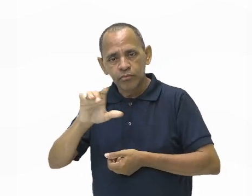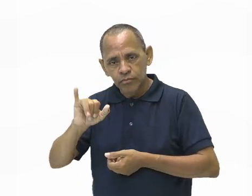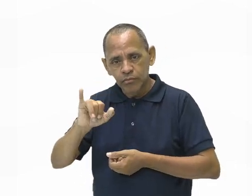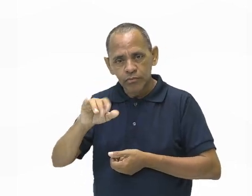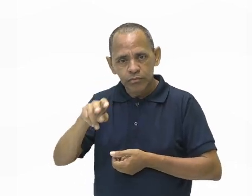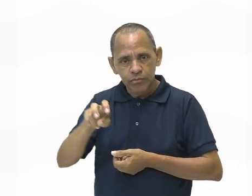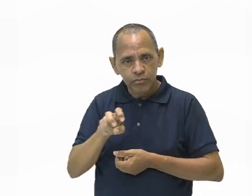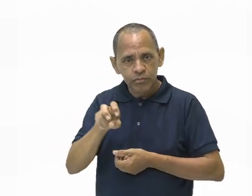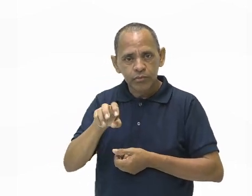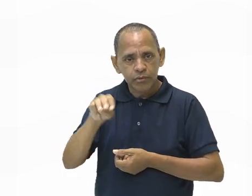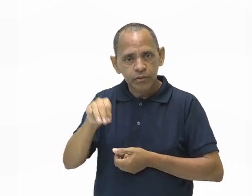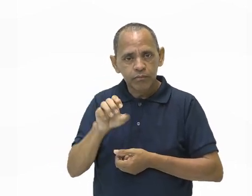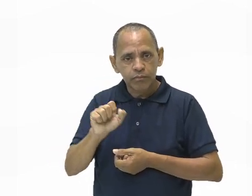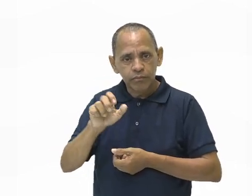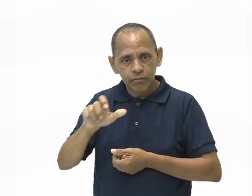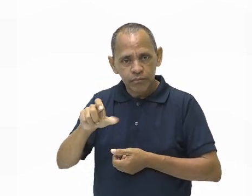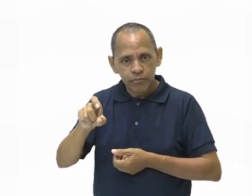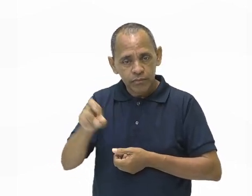clímax.